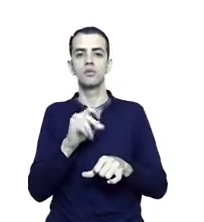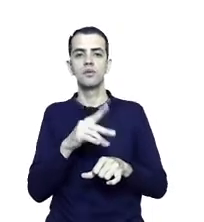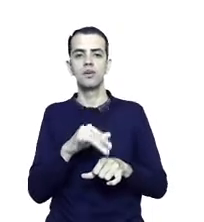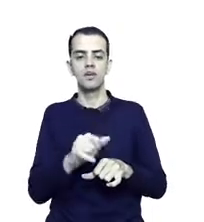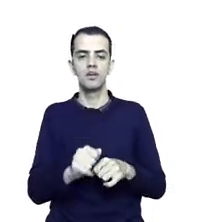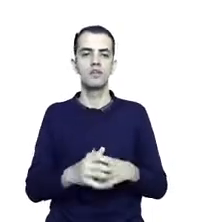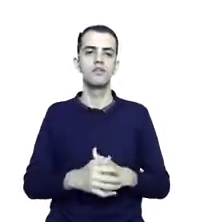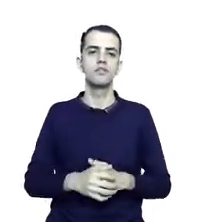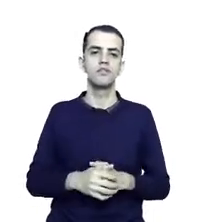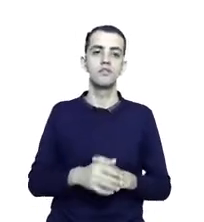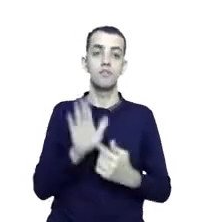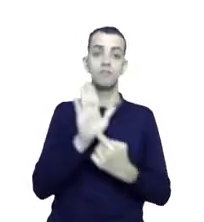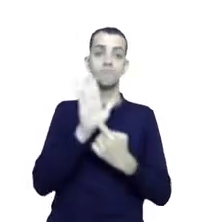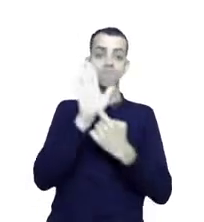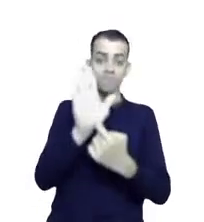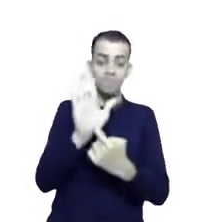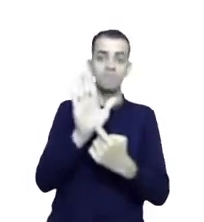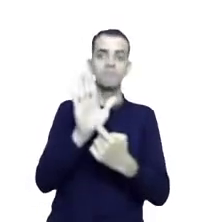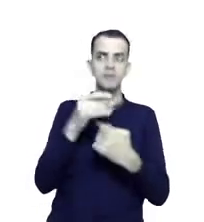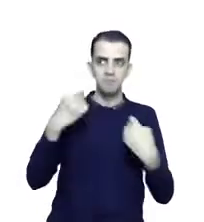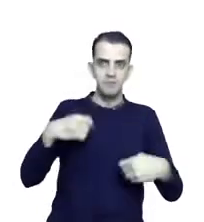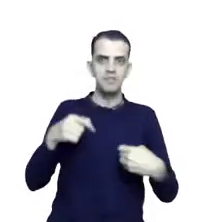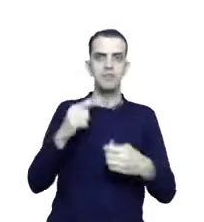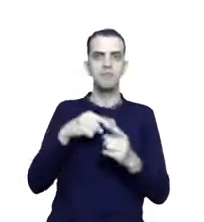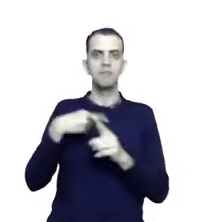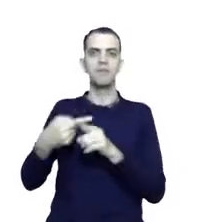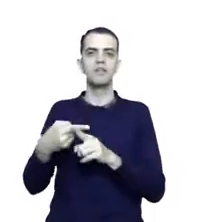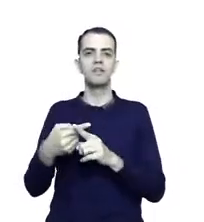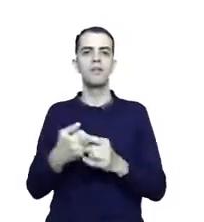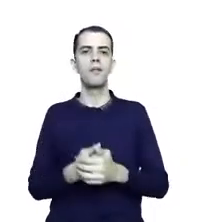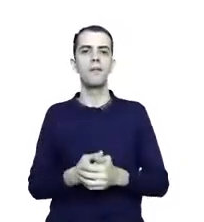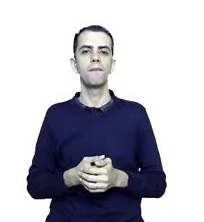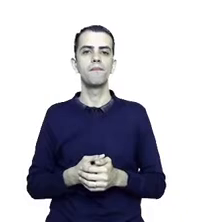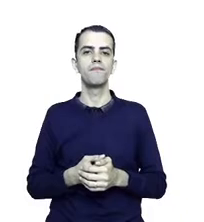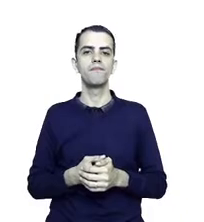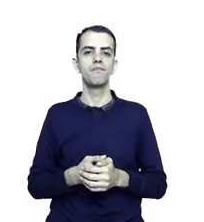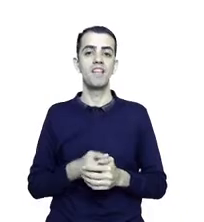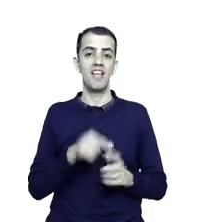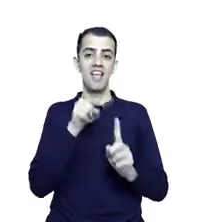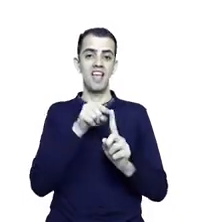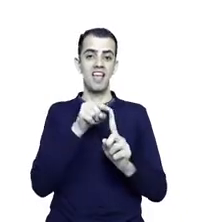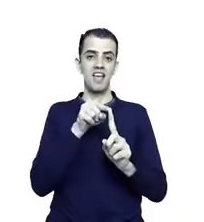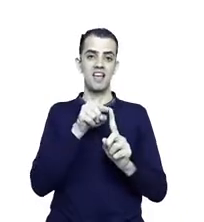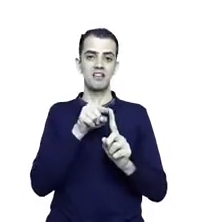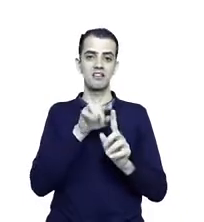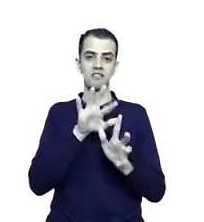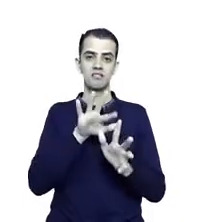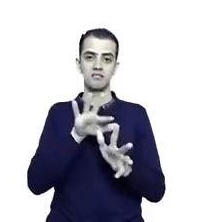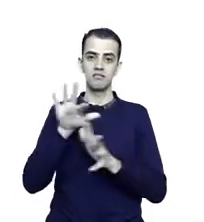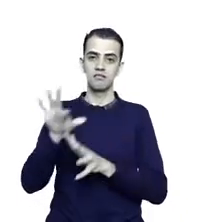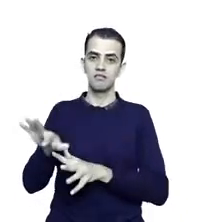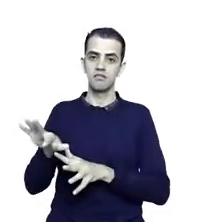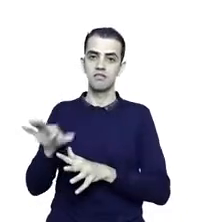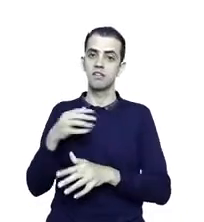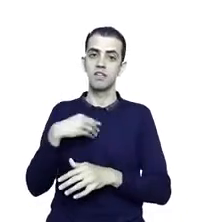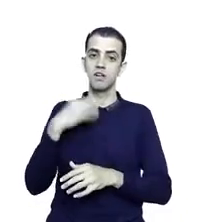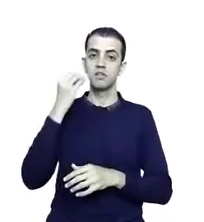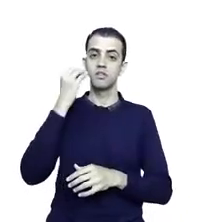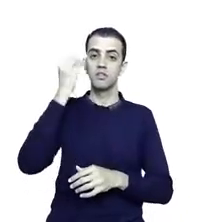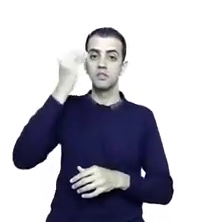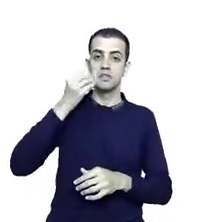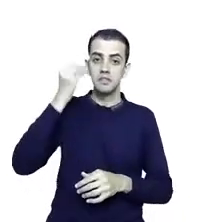falha essa central... imagem. Essa imagem, a parte, vamos lá, eu não sou especialista